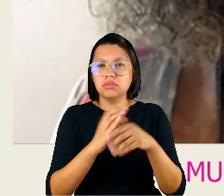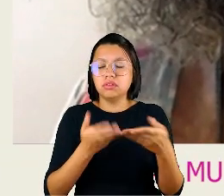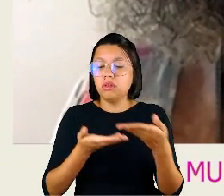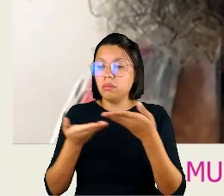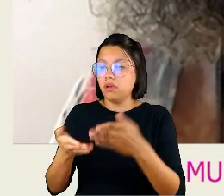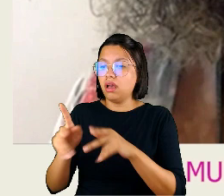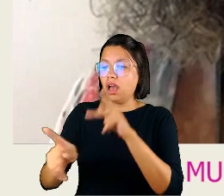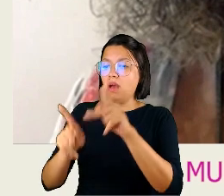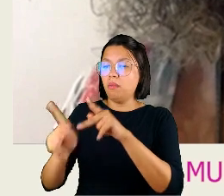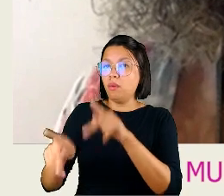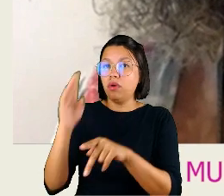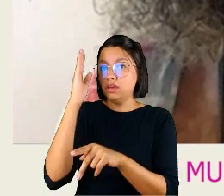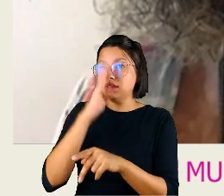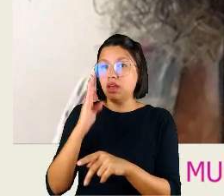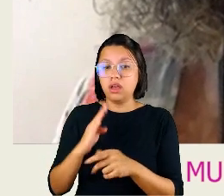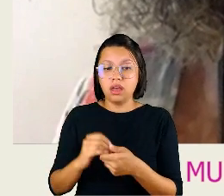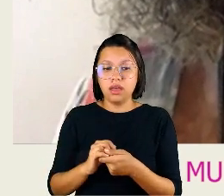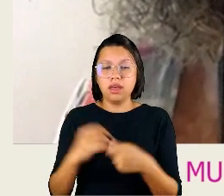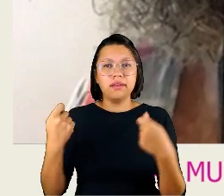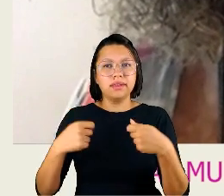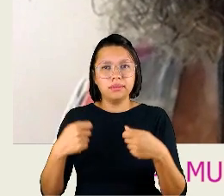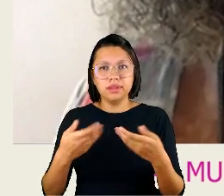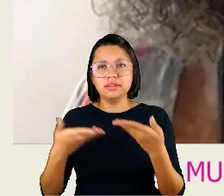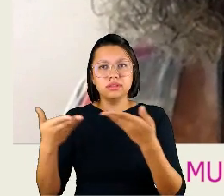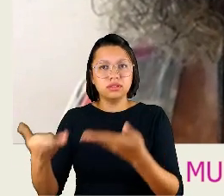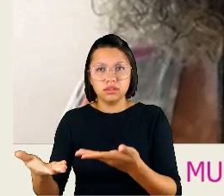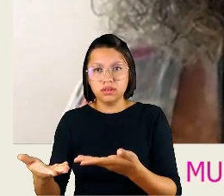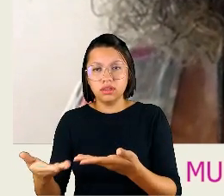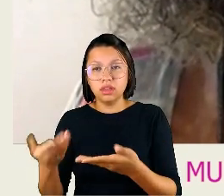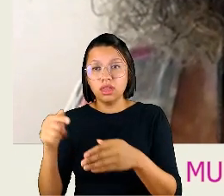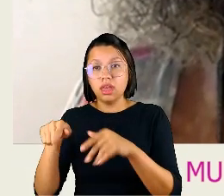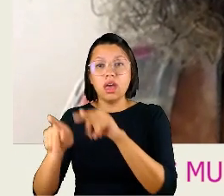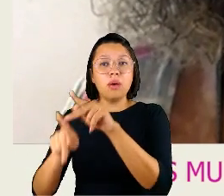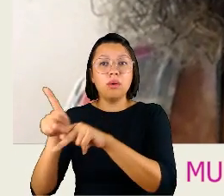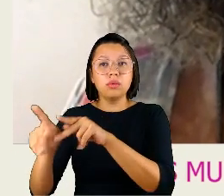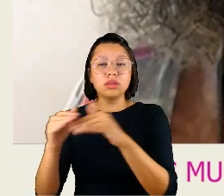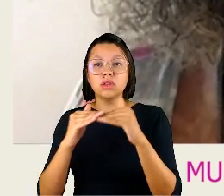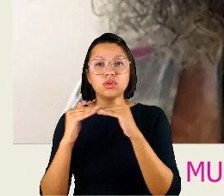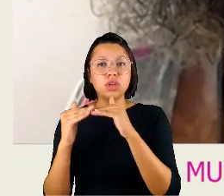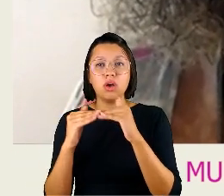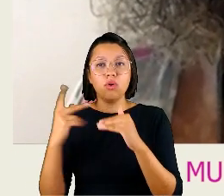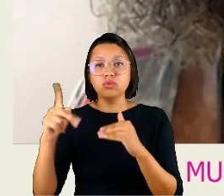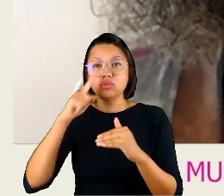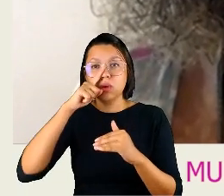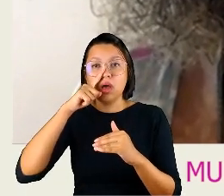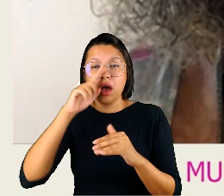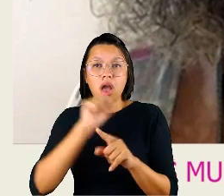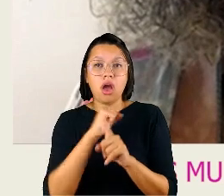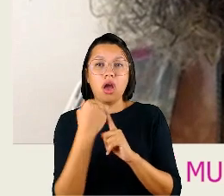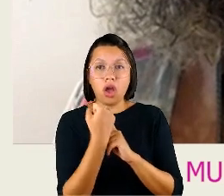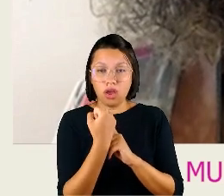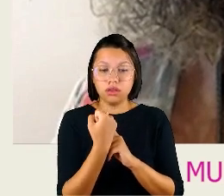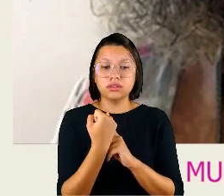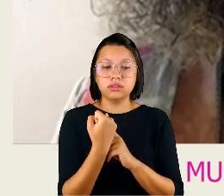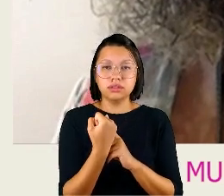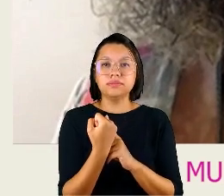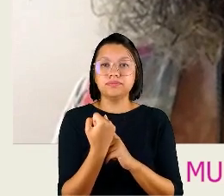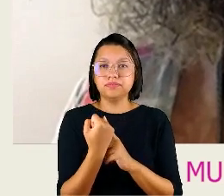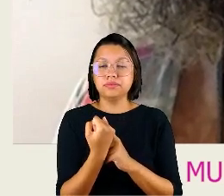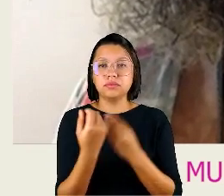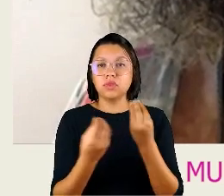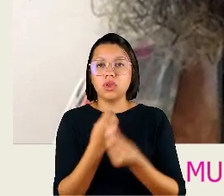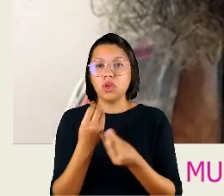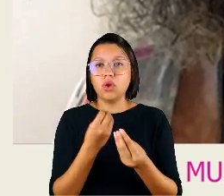federal brasileira, e que precisa servir essa população conforme as suas vulnerabilidades e as suas circunstâncias reais, né?